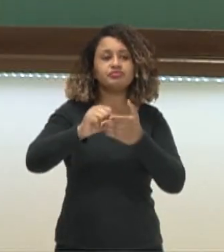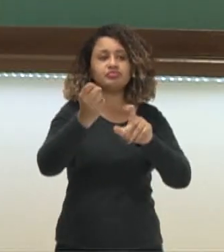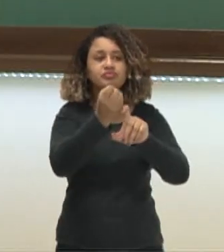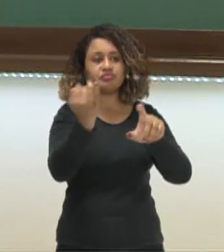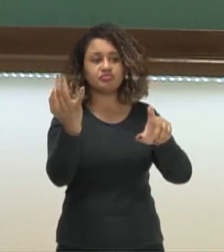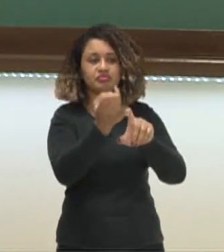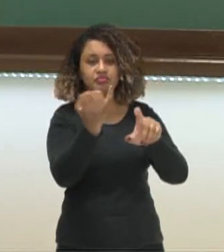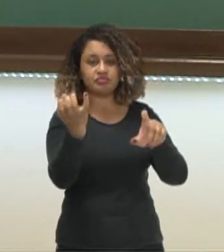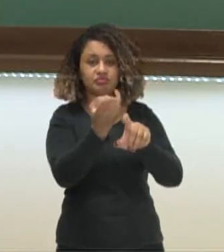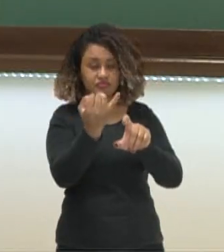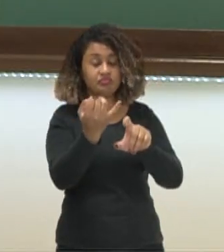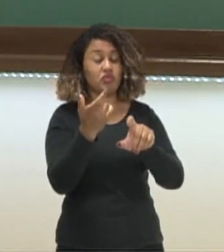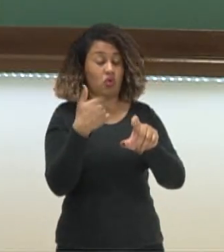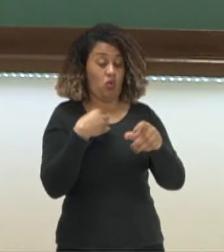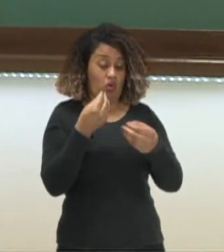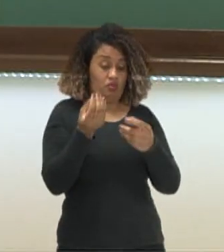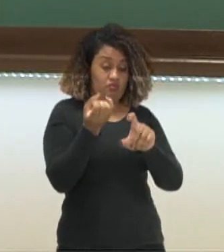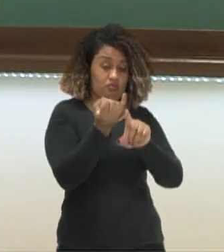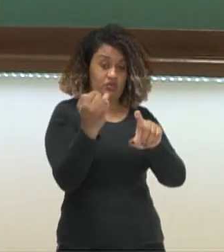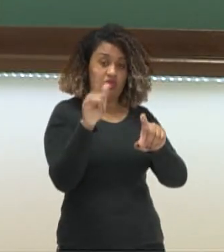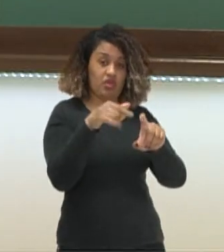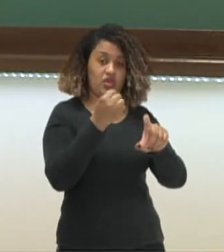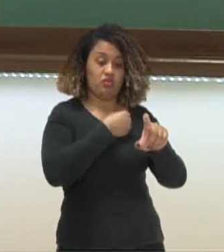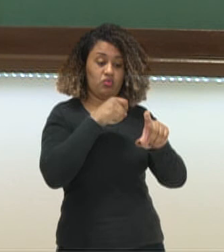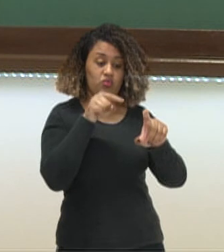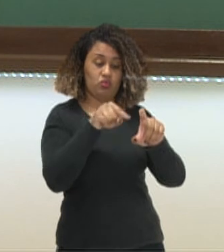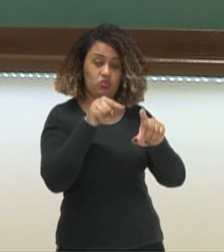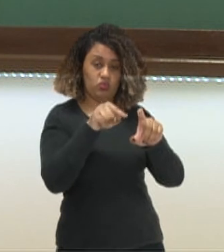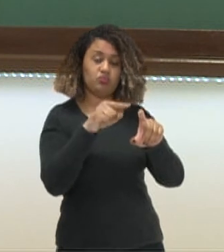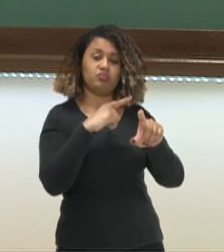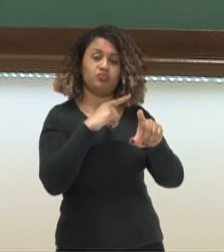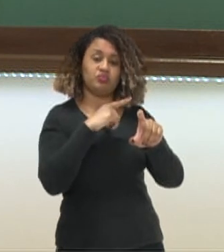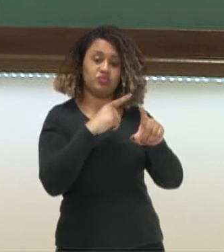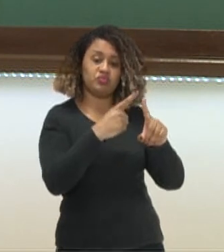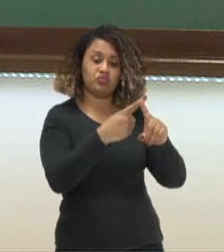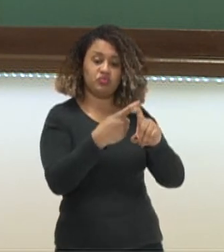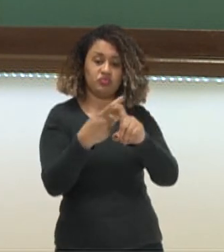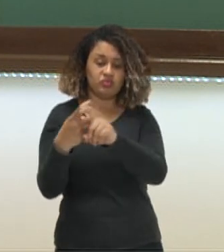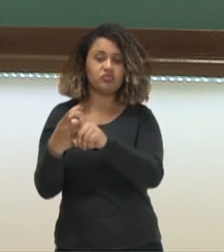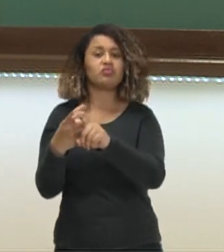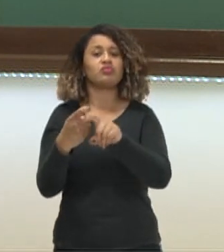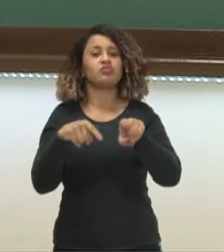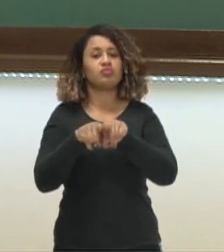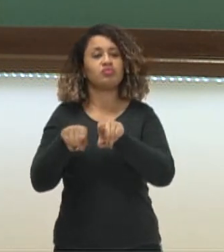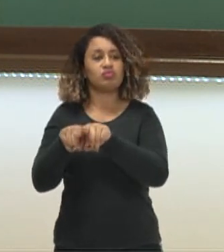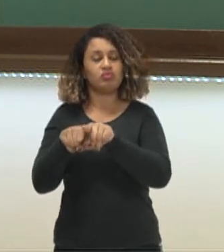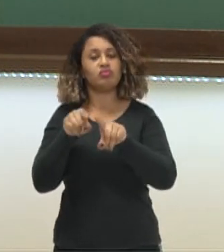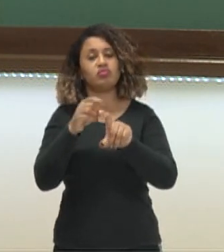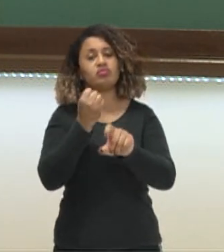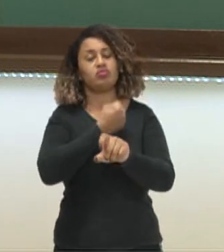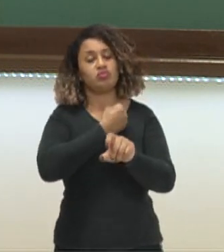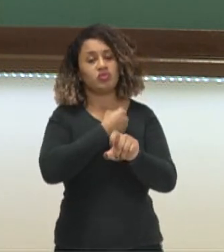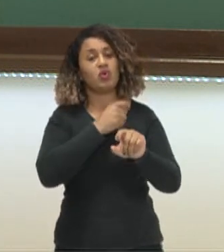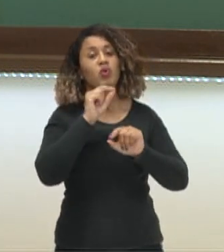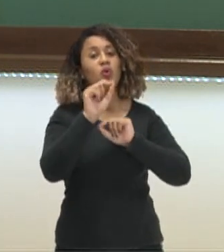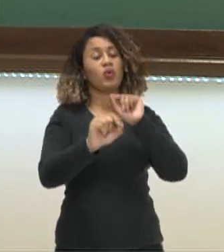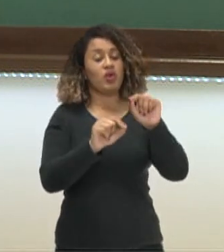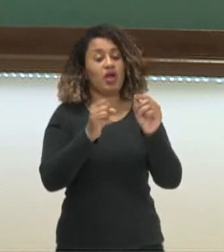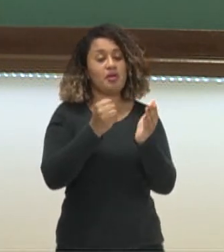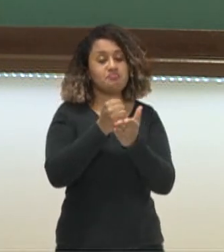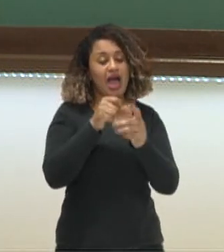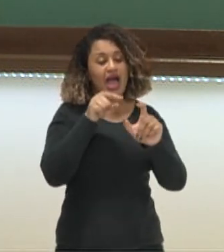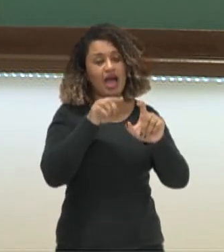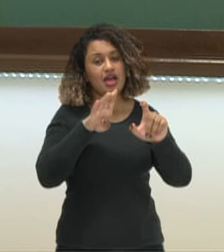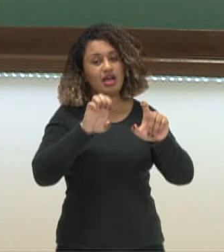uma potência. A potência, ela é um número que aparece multiplicando várias vezes. Esse número, ele é a